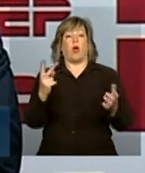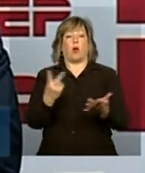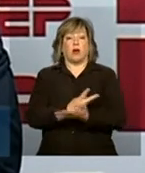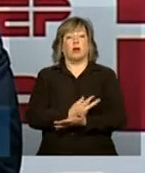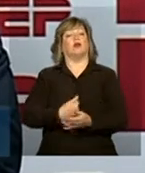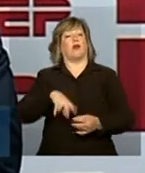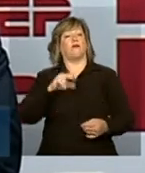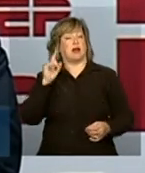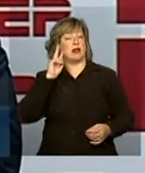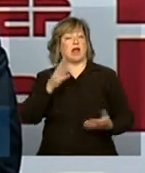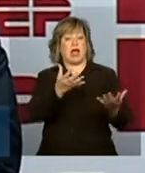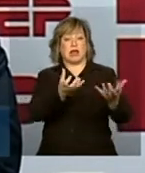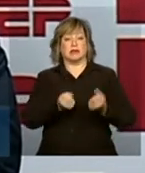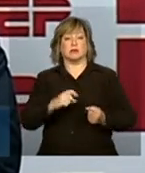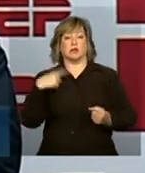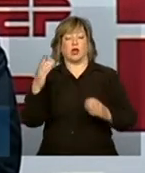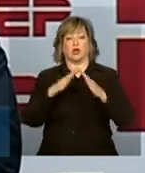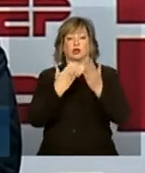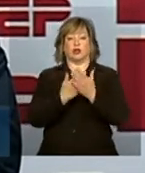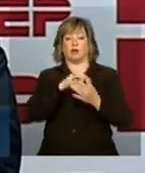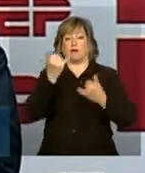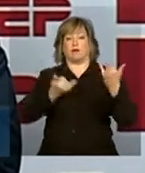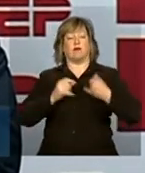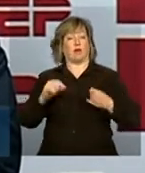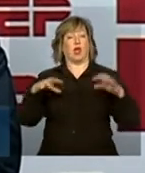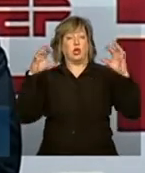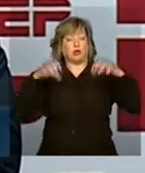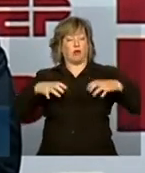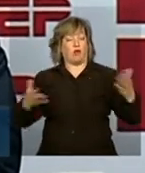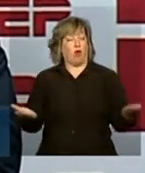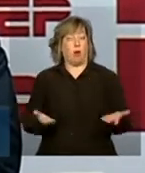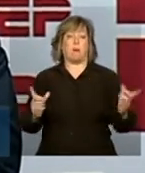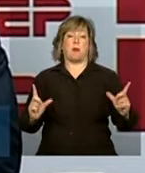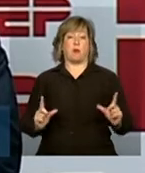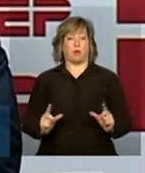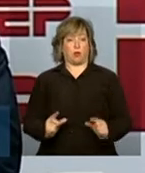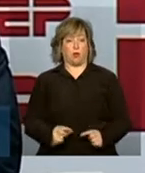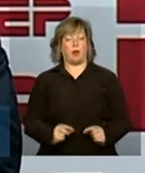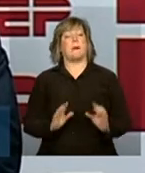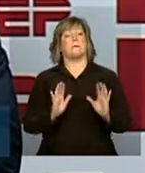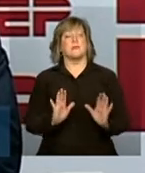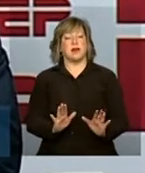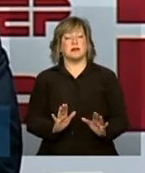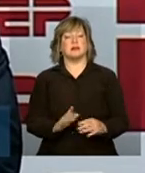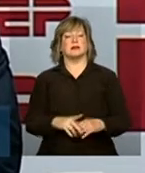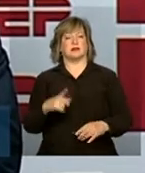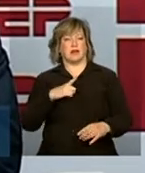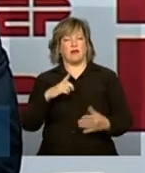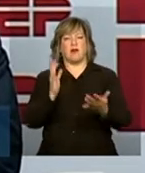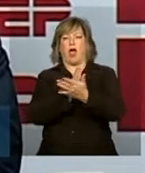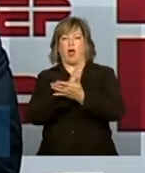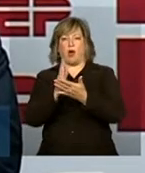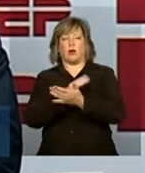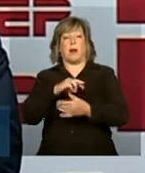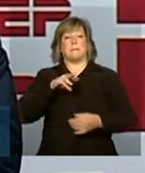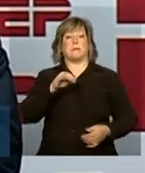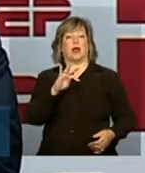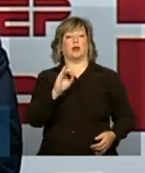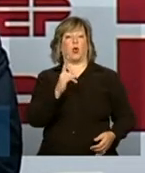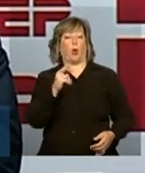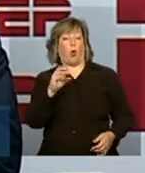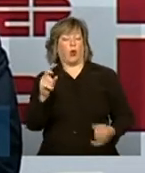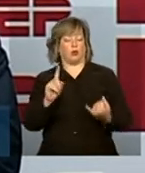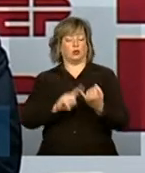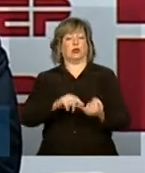receber das escolas. As chuvas hoje foram menores, mas ainda tivemos chuvas fortes no Mato Grosso, no